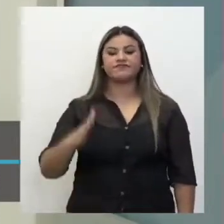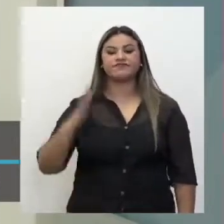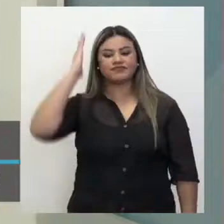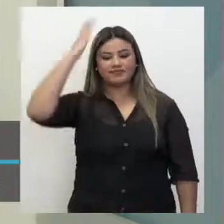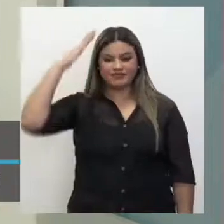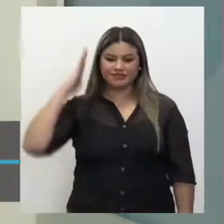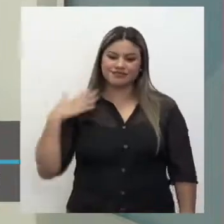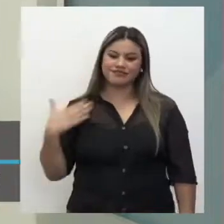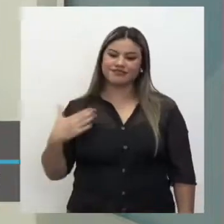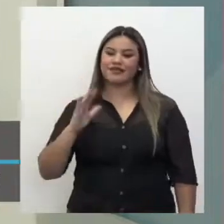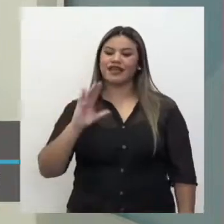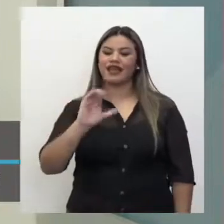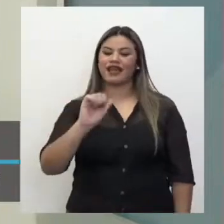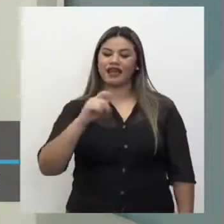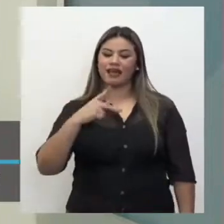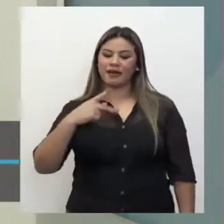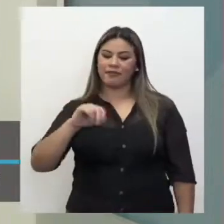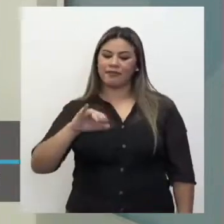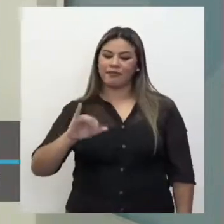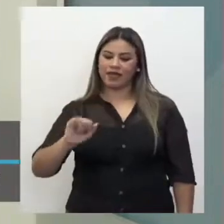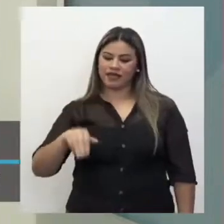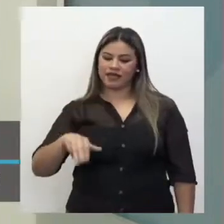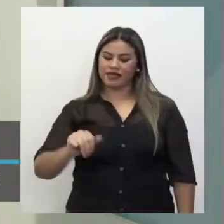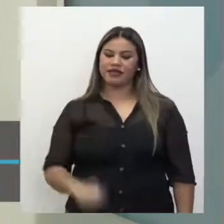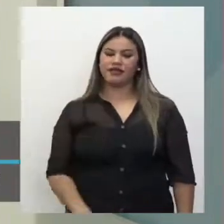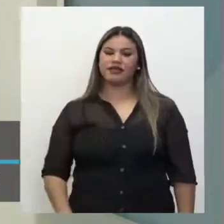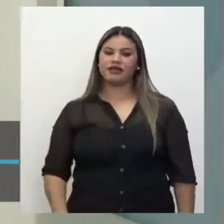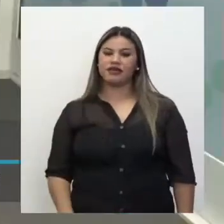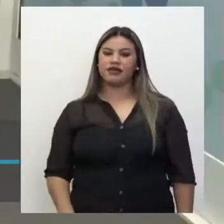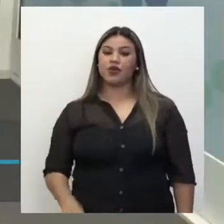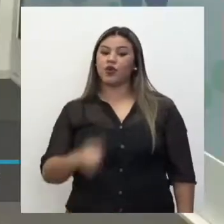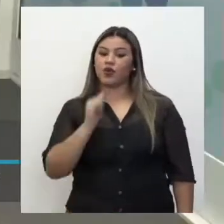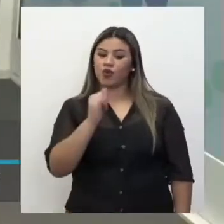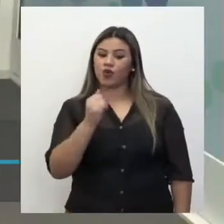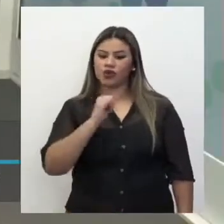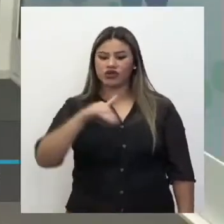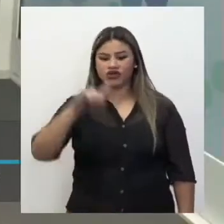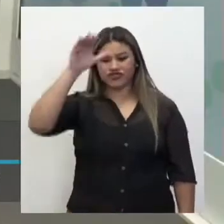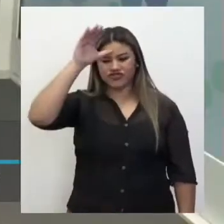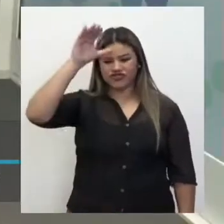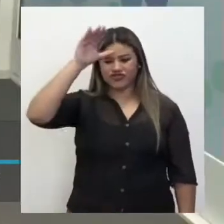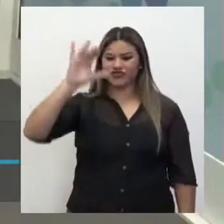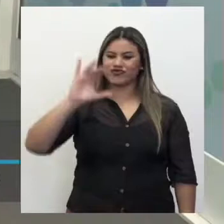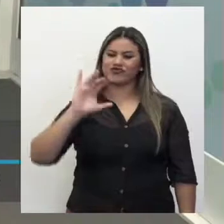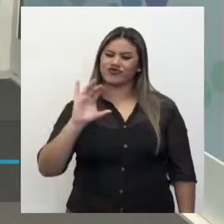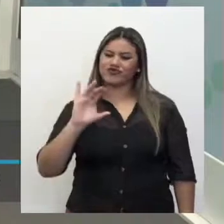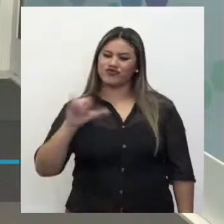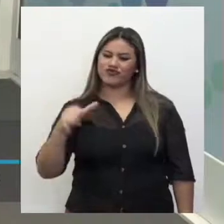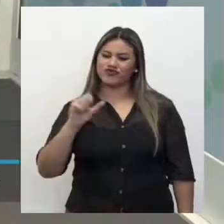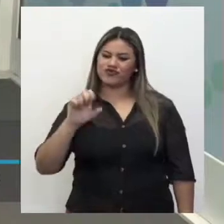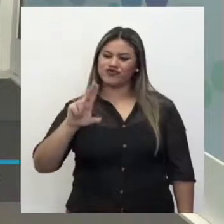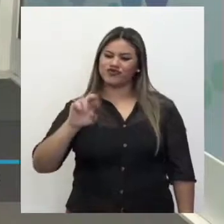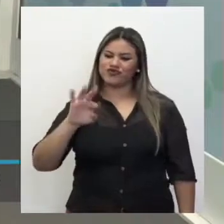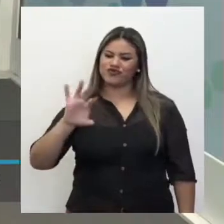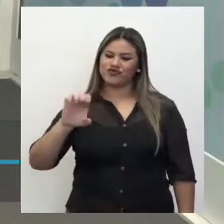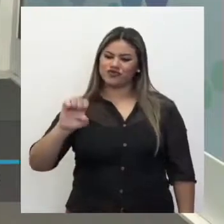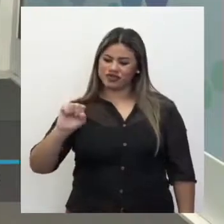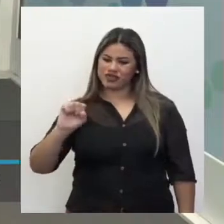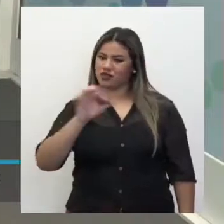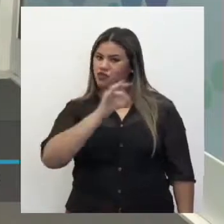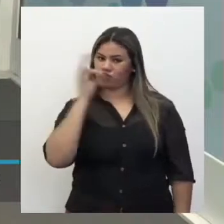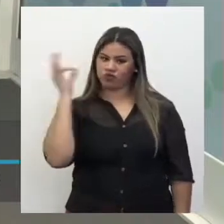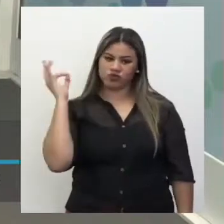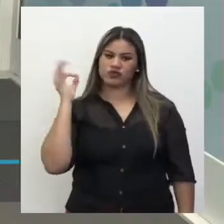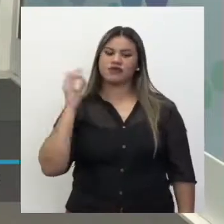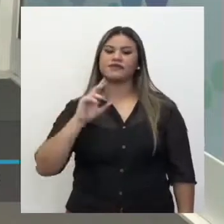Capim. A Pro Rosane. Meu Tio Julis. É ótimo, acho que é Julis, né?